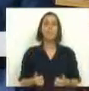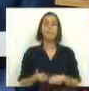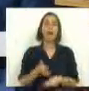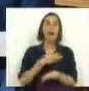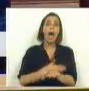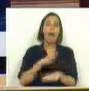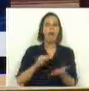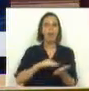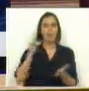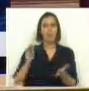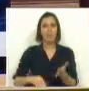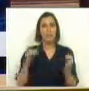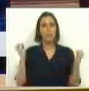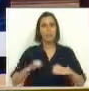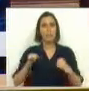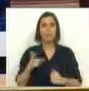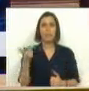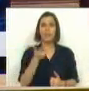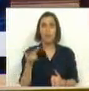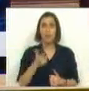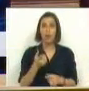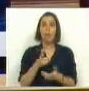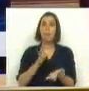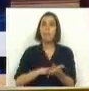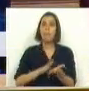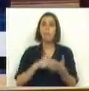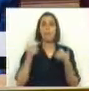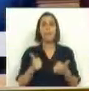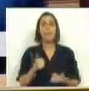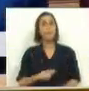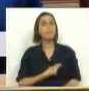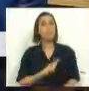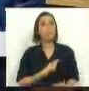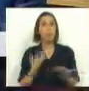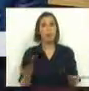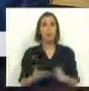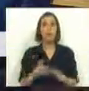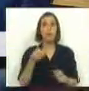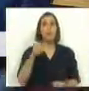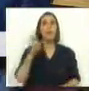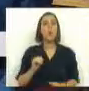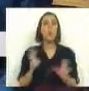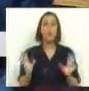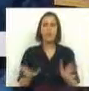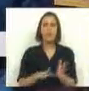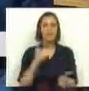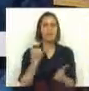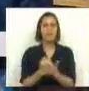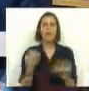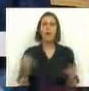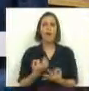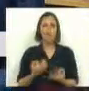antes da assinatura do memorando da Troika. Isto prova bem as preocupações que o Partido Socialista sempre